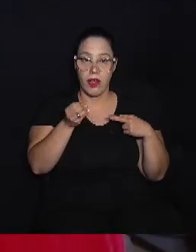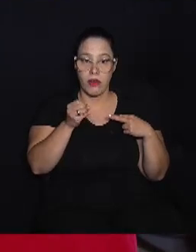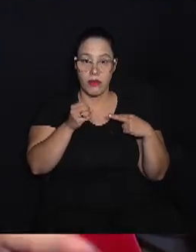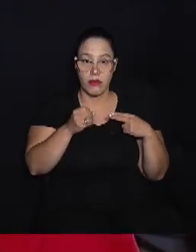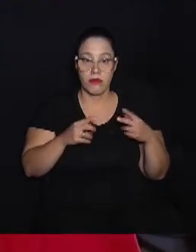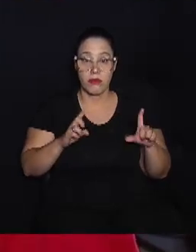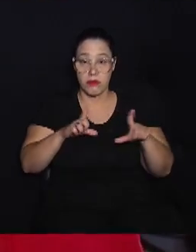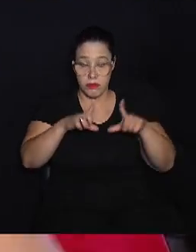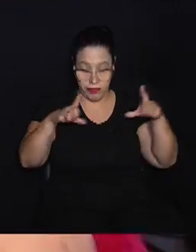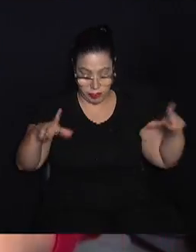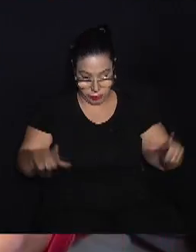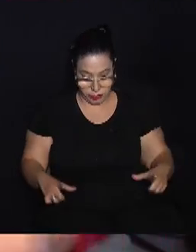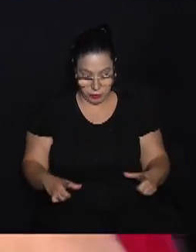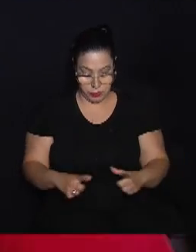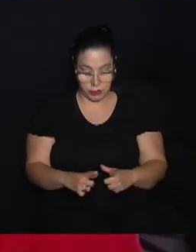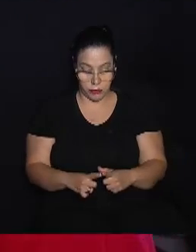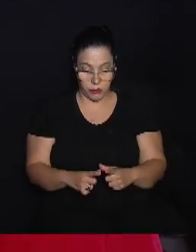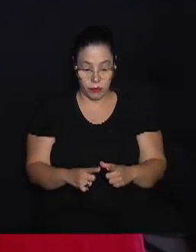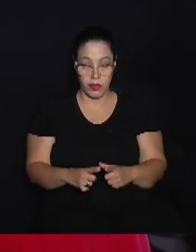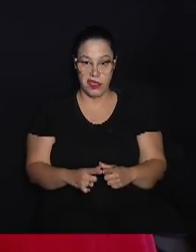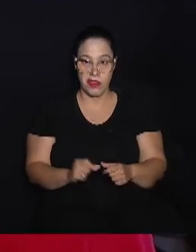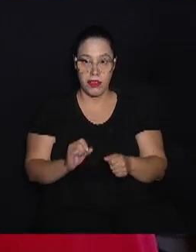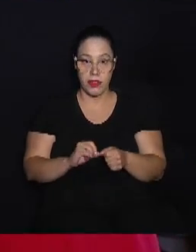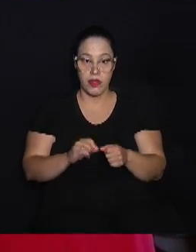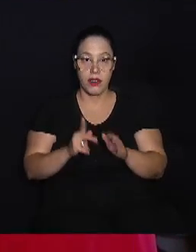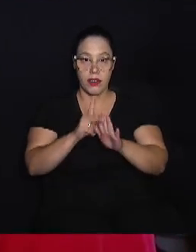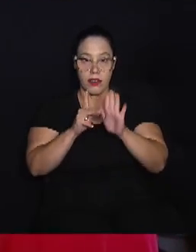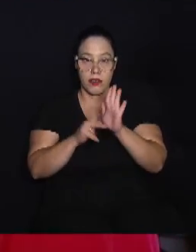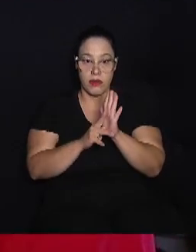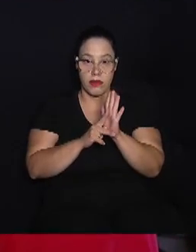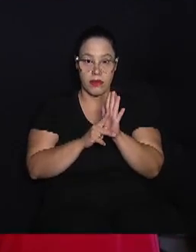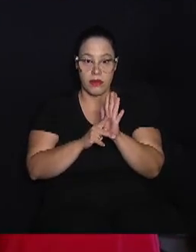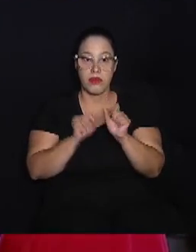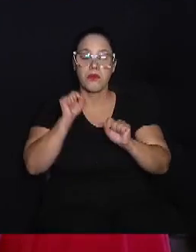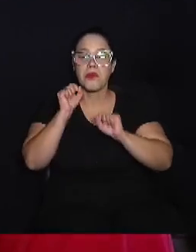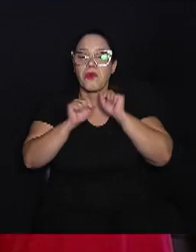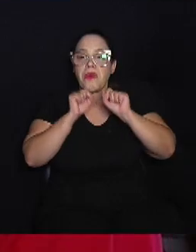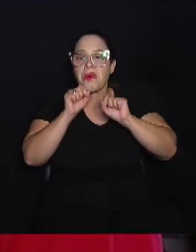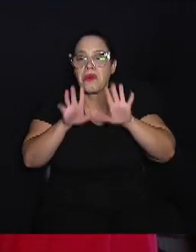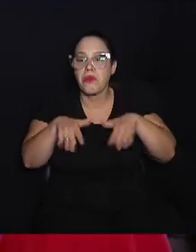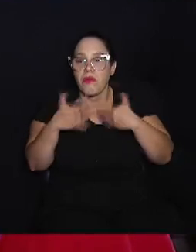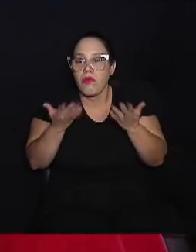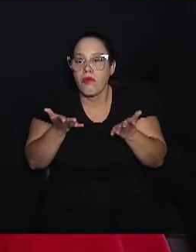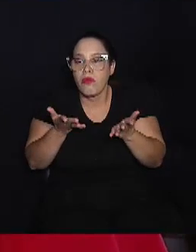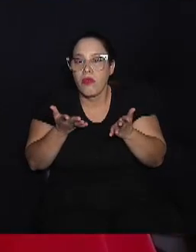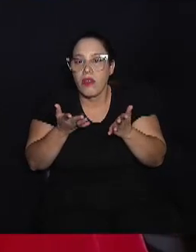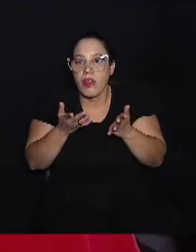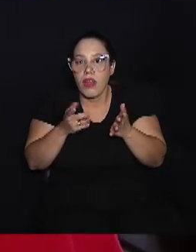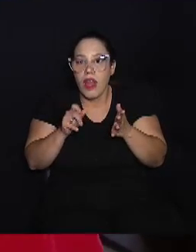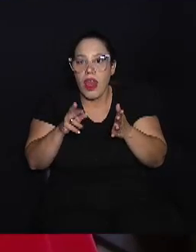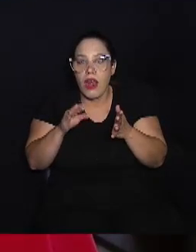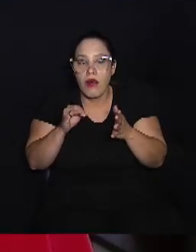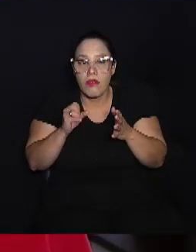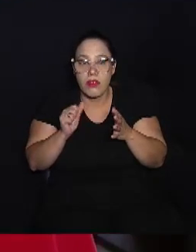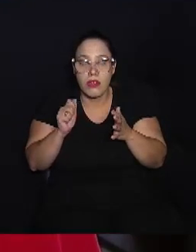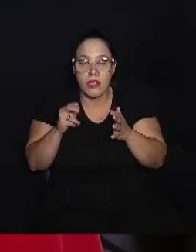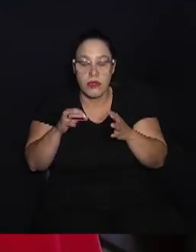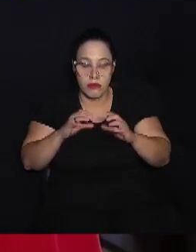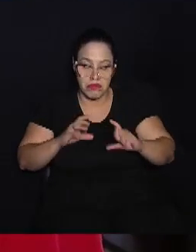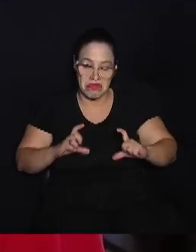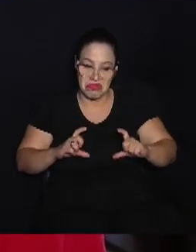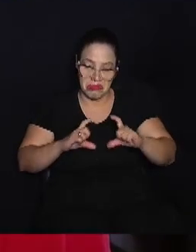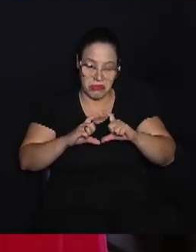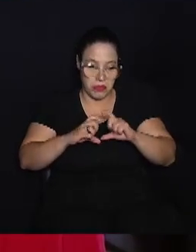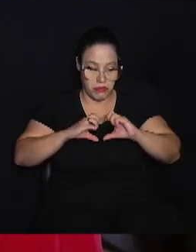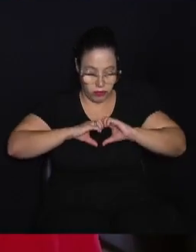através dessa máquina de papelão a gente fez esse projeto. Então, o que seria esse projeto? É uma lavanderia de corações. Então, todo mundo tem